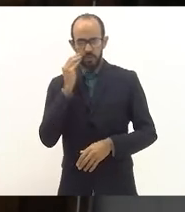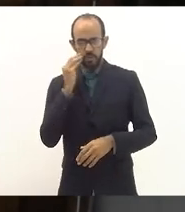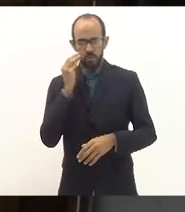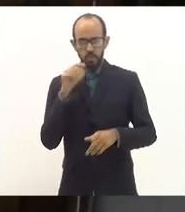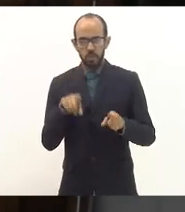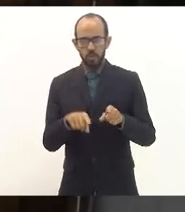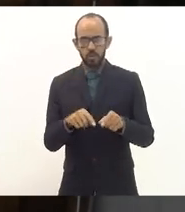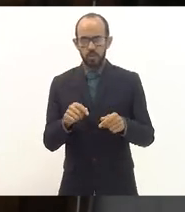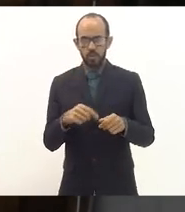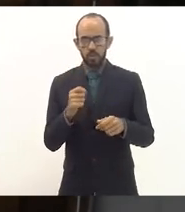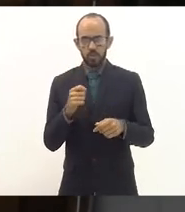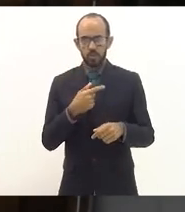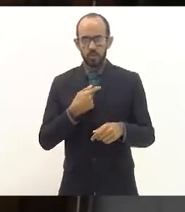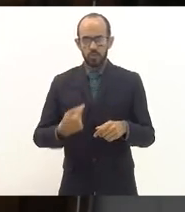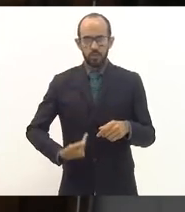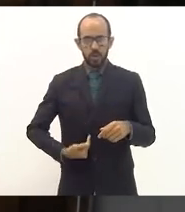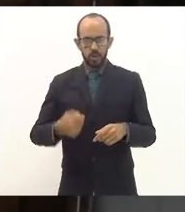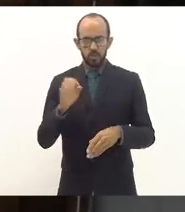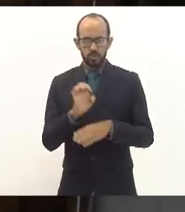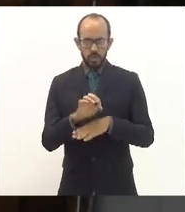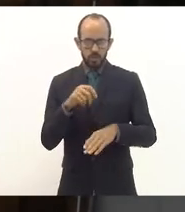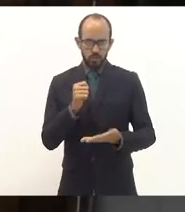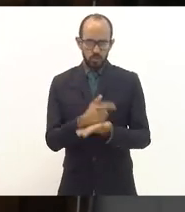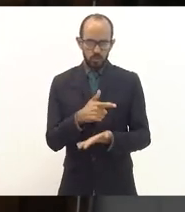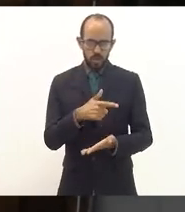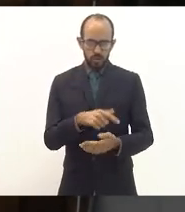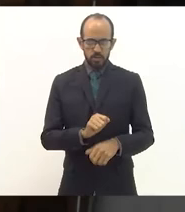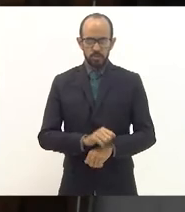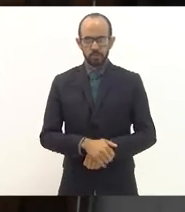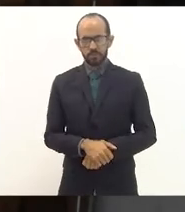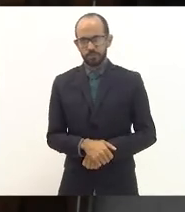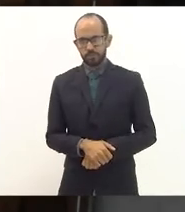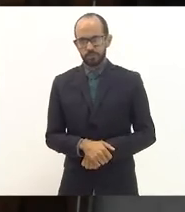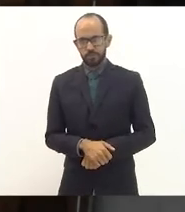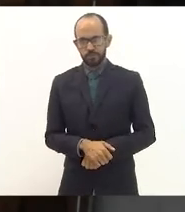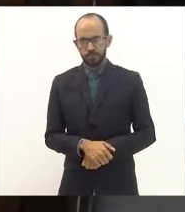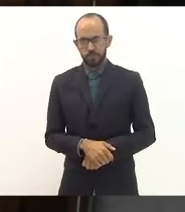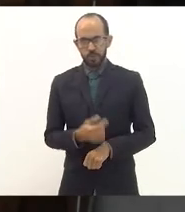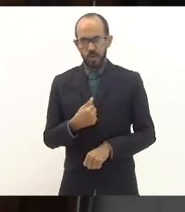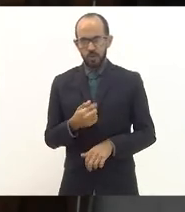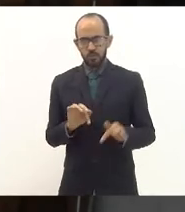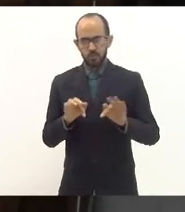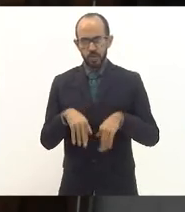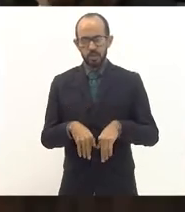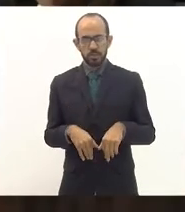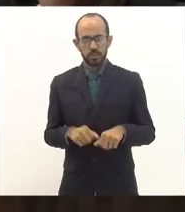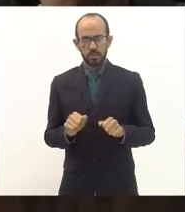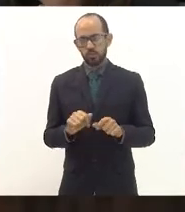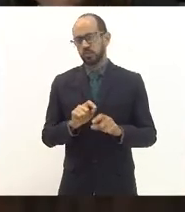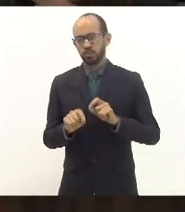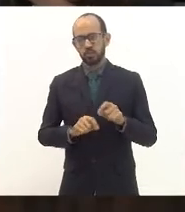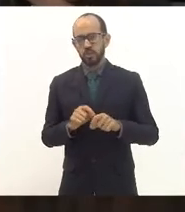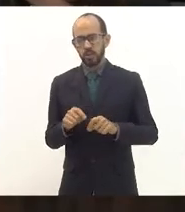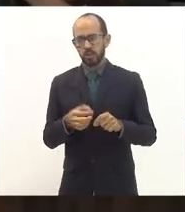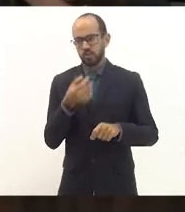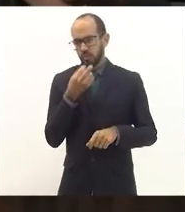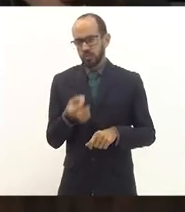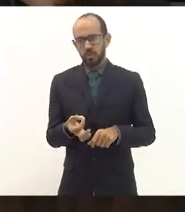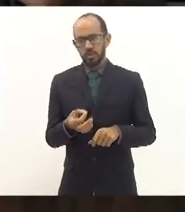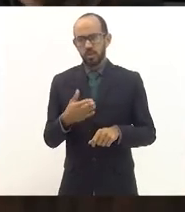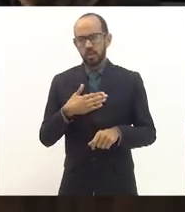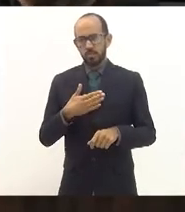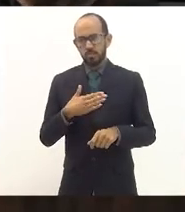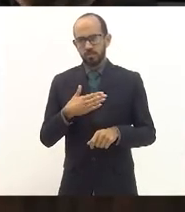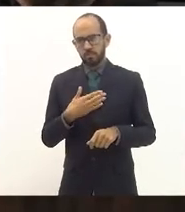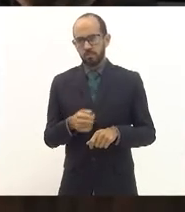governo do Estado comprasse a siderúrgica. Então, eu encerro deixando uma sugestão à minha querida